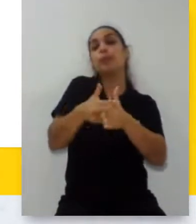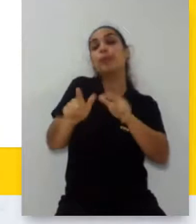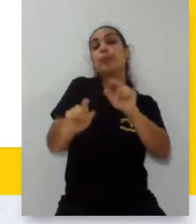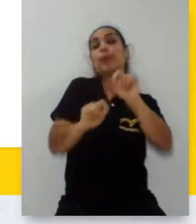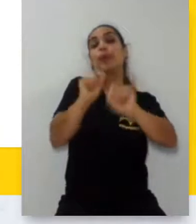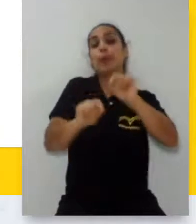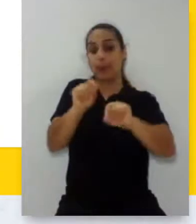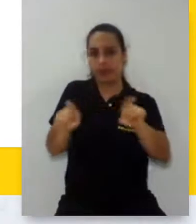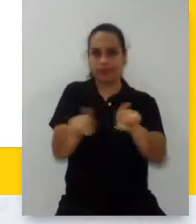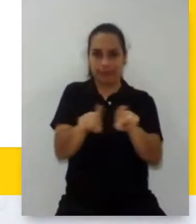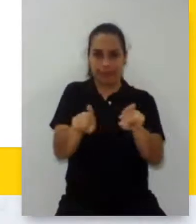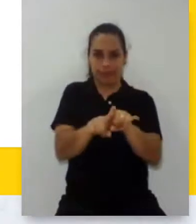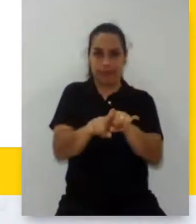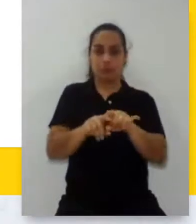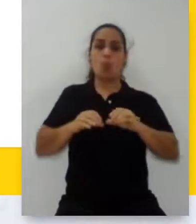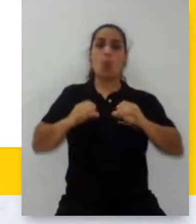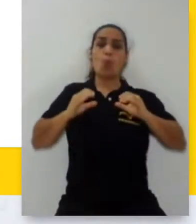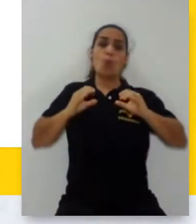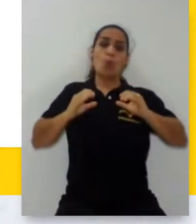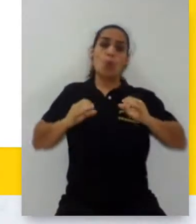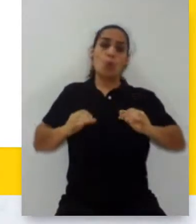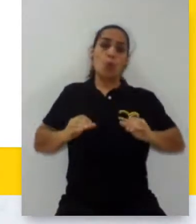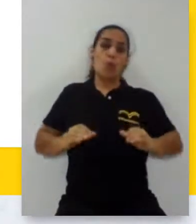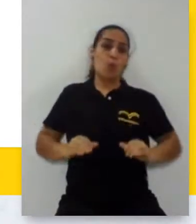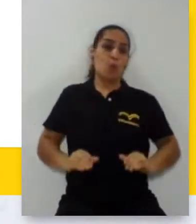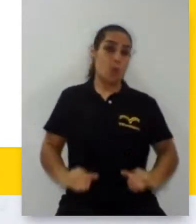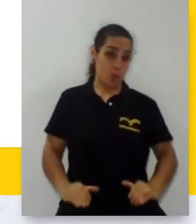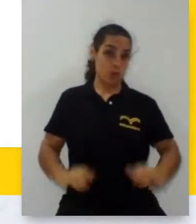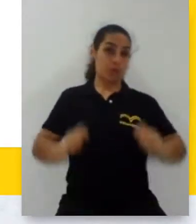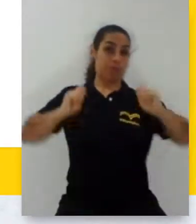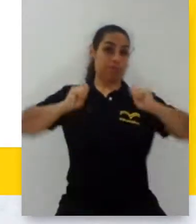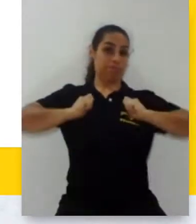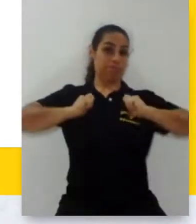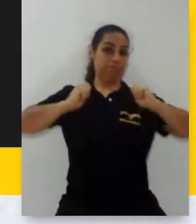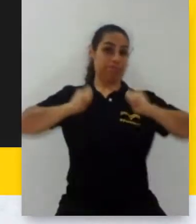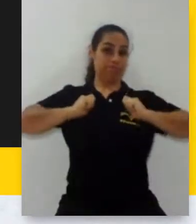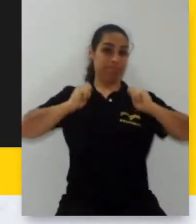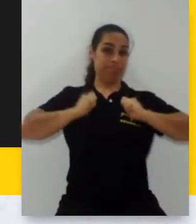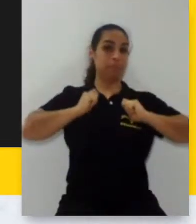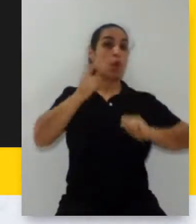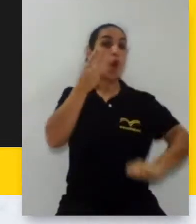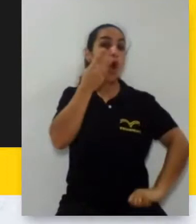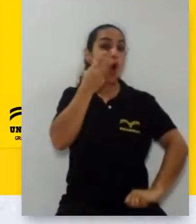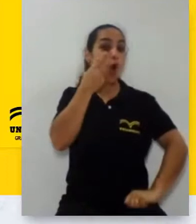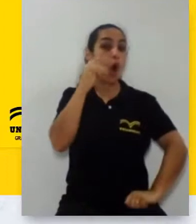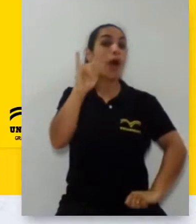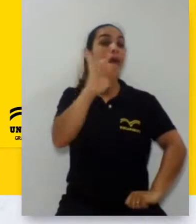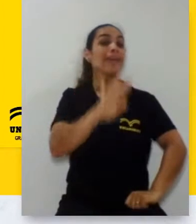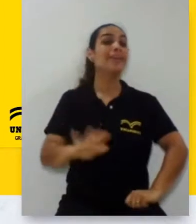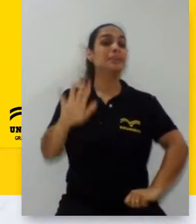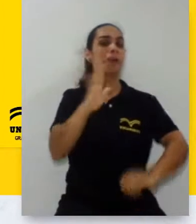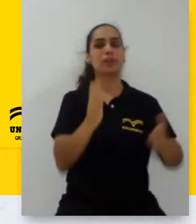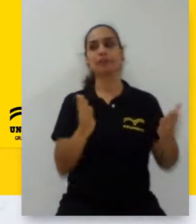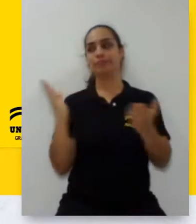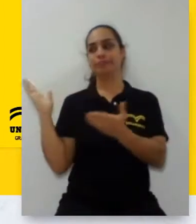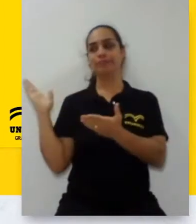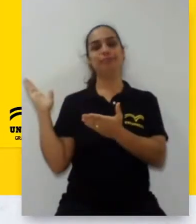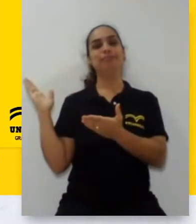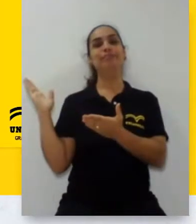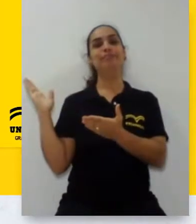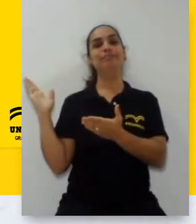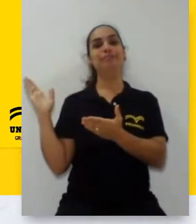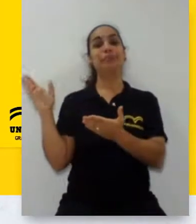comportamento sedentário. E aí eu volto para a nossa figura aqui, a figura do nosso amiguinho que está deitado ali, tomando um sol na luminária da sua